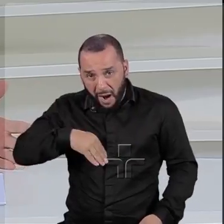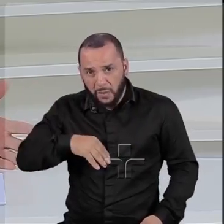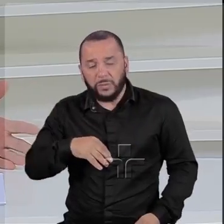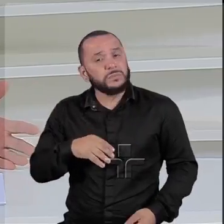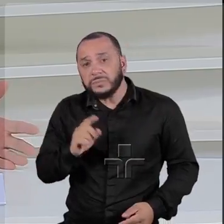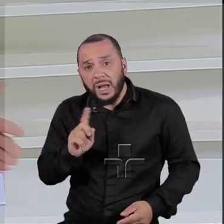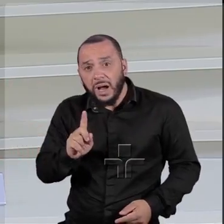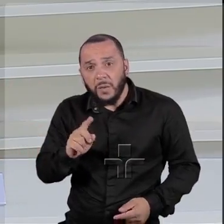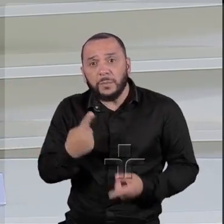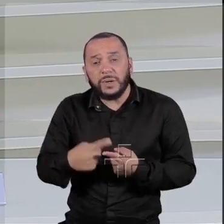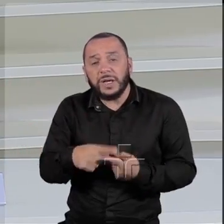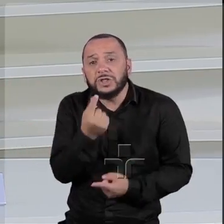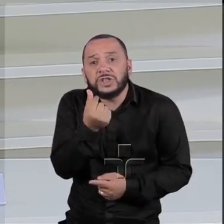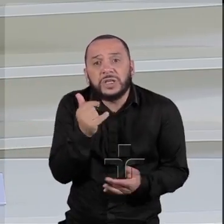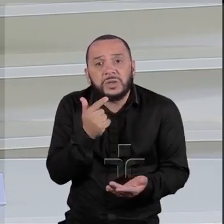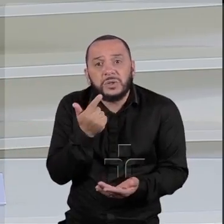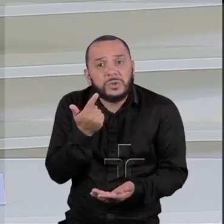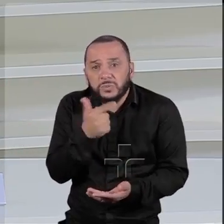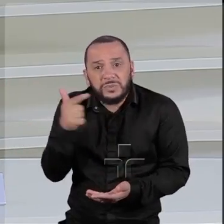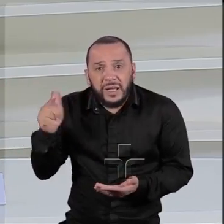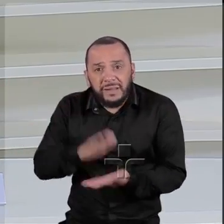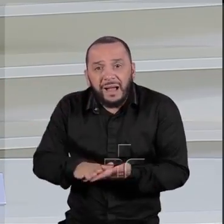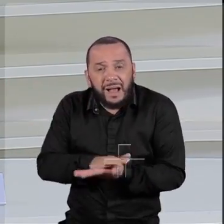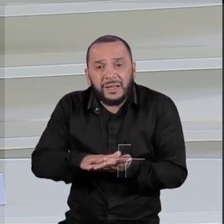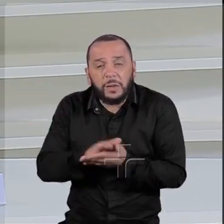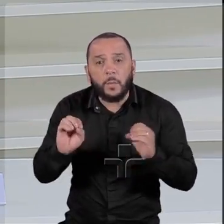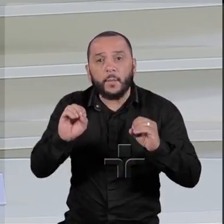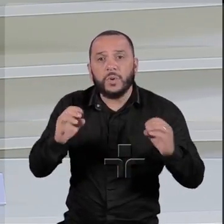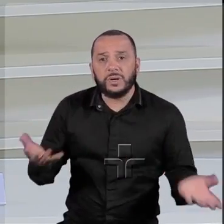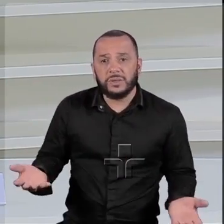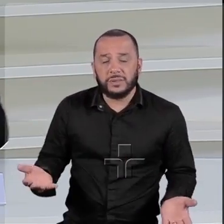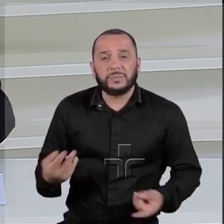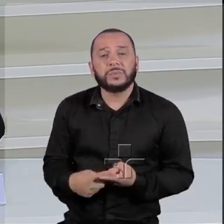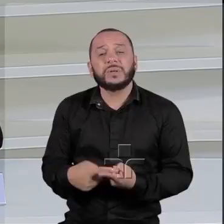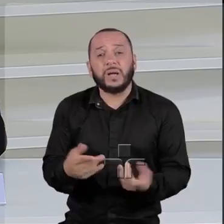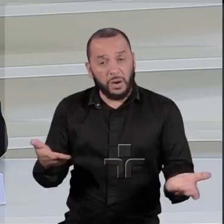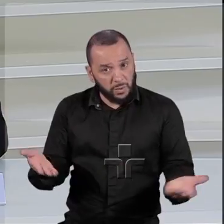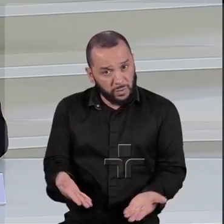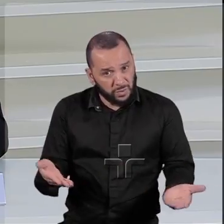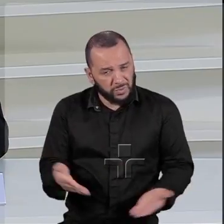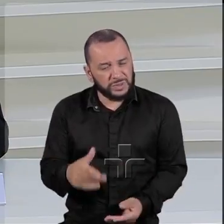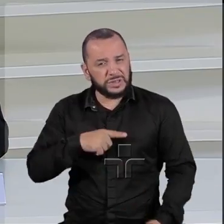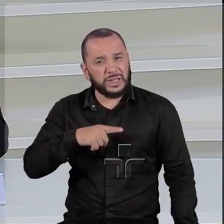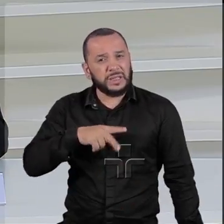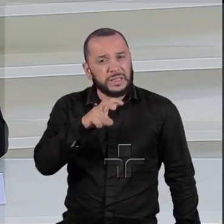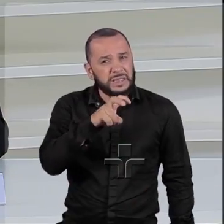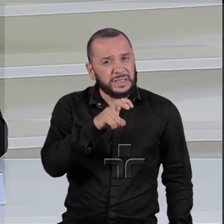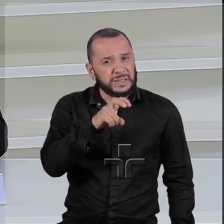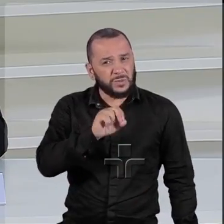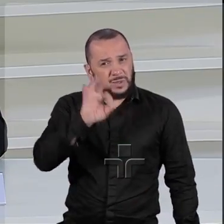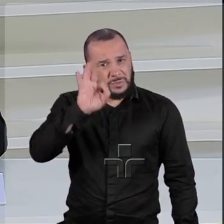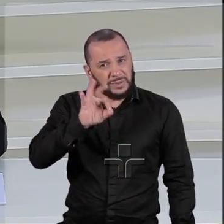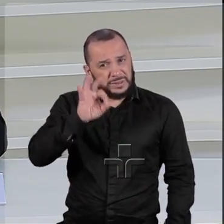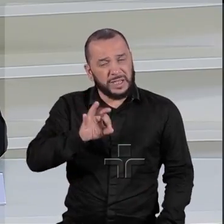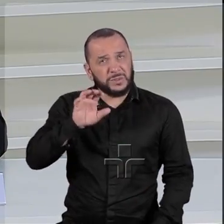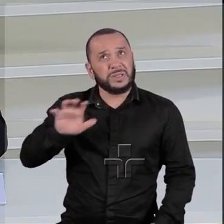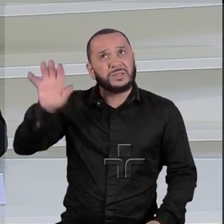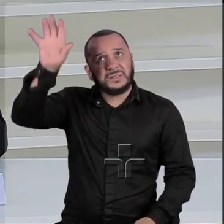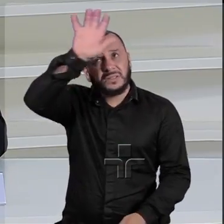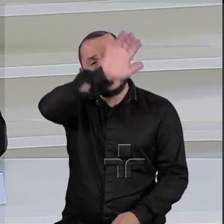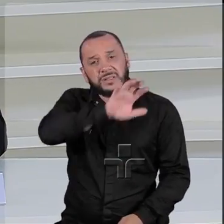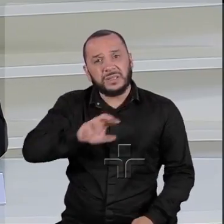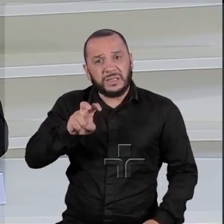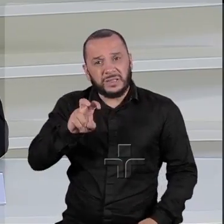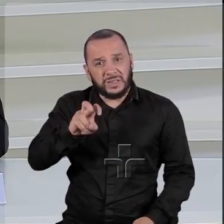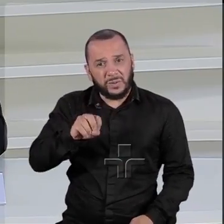tem dinheiro. E não tem dinheiro por quê? Porque hoje, em mais da metade dos estados, a folha com